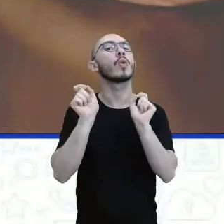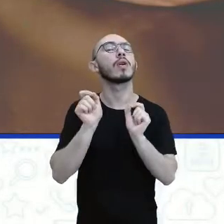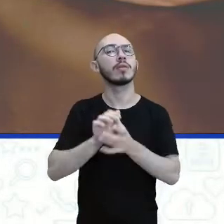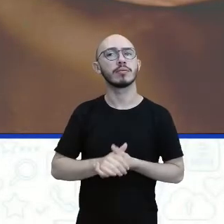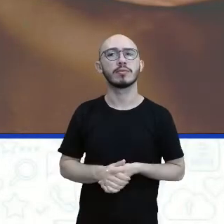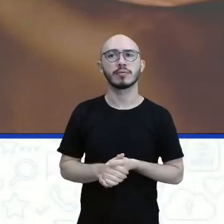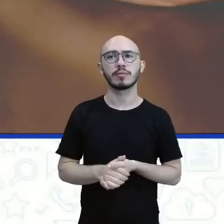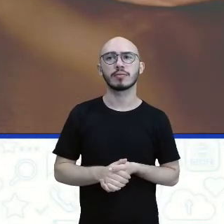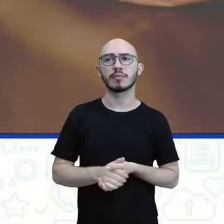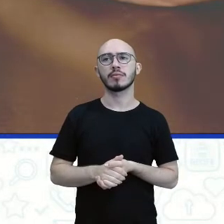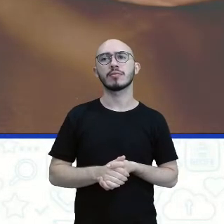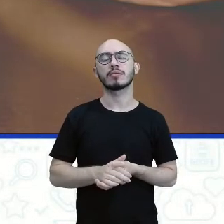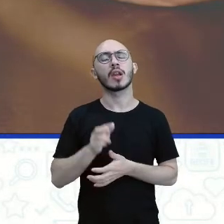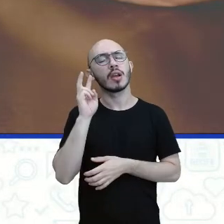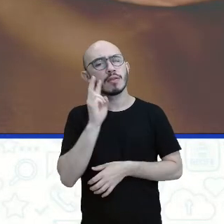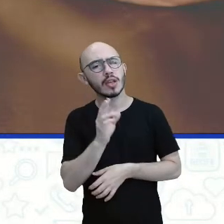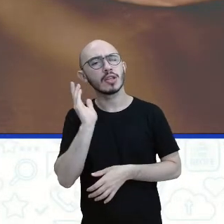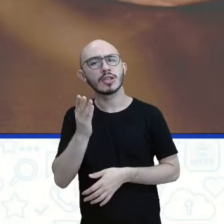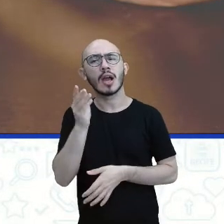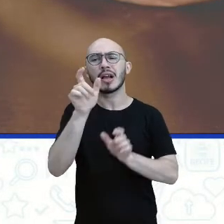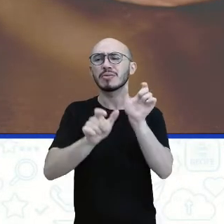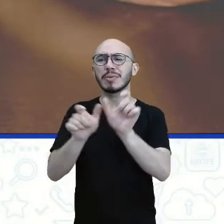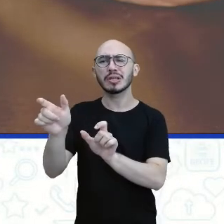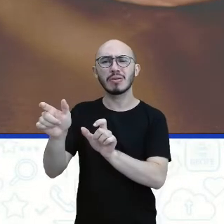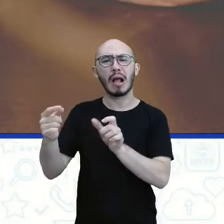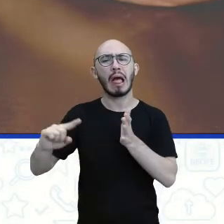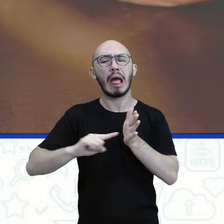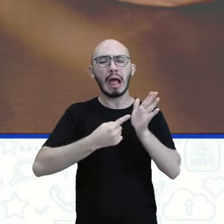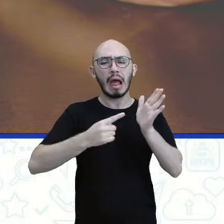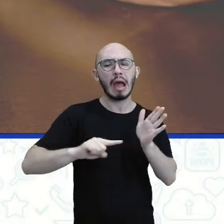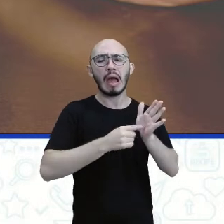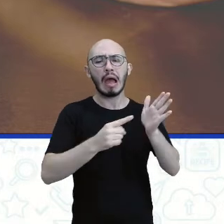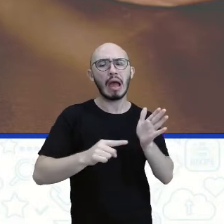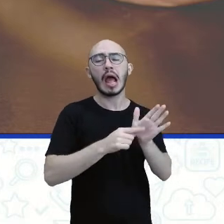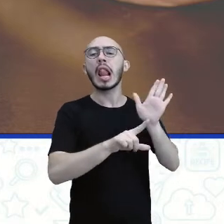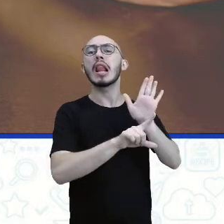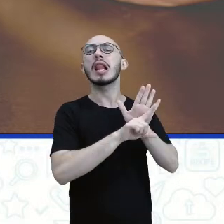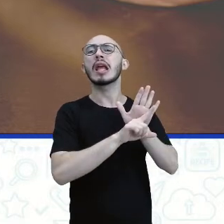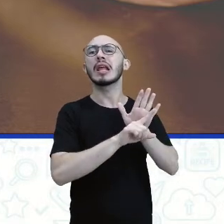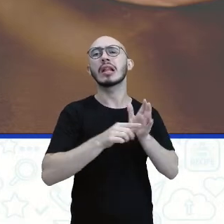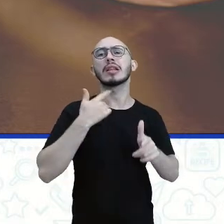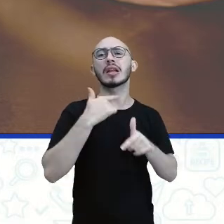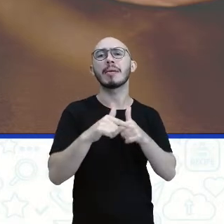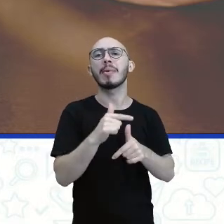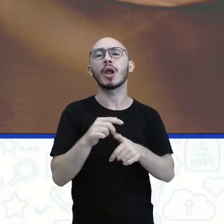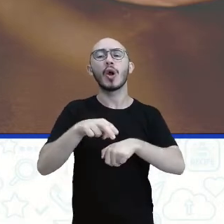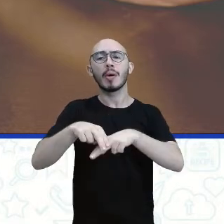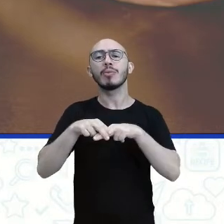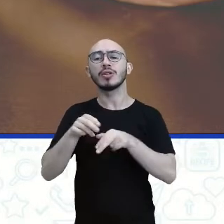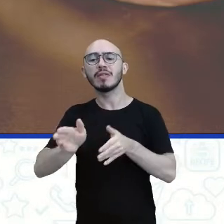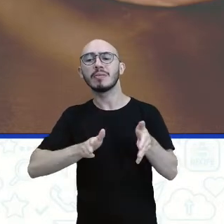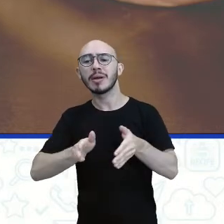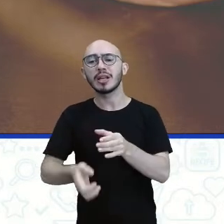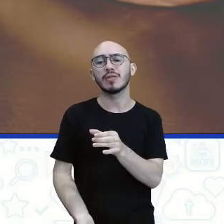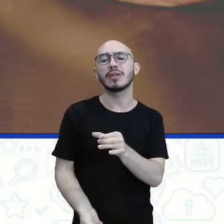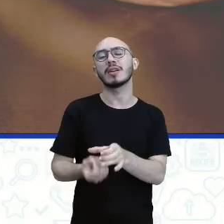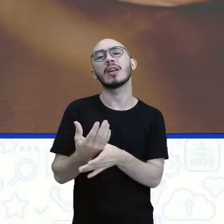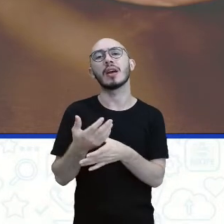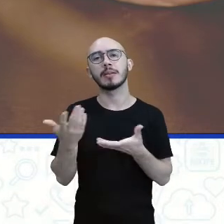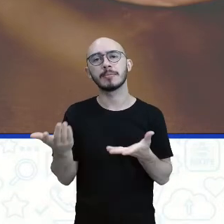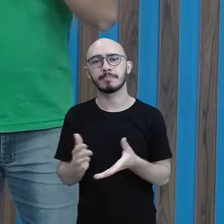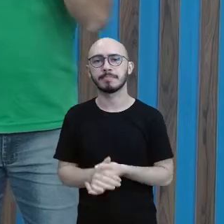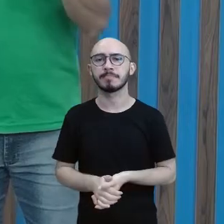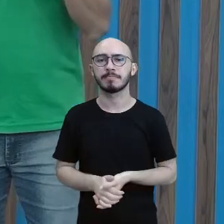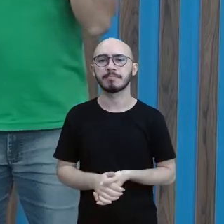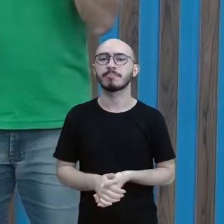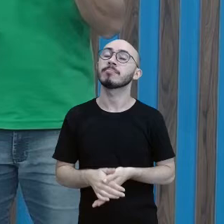assim, ó, já vi pessoas criticando as leis trabalhistas por causa do período em que foram construídas. Bom,